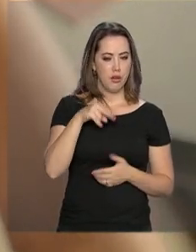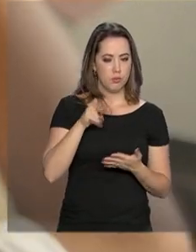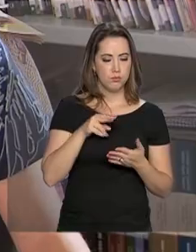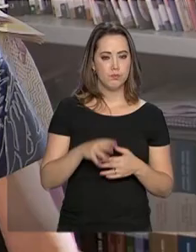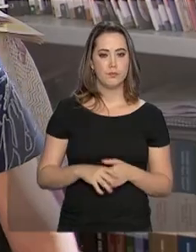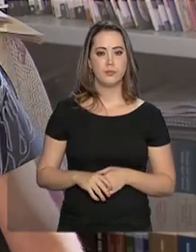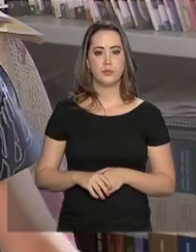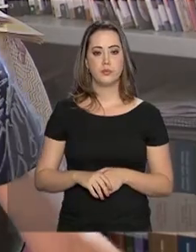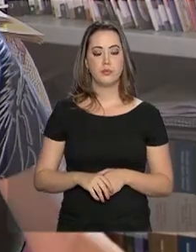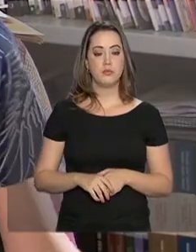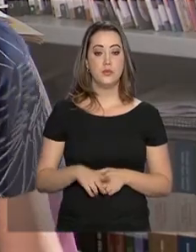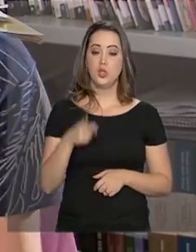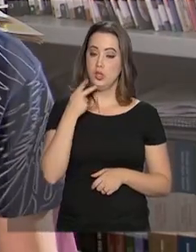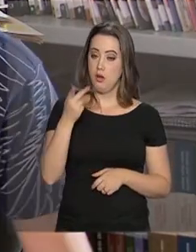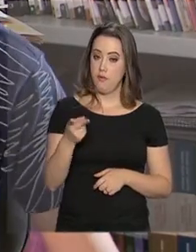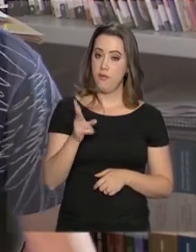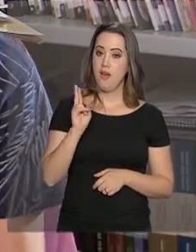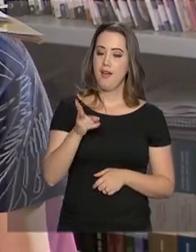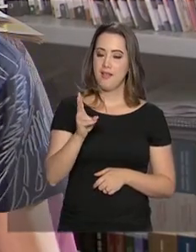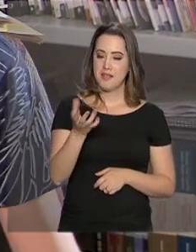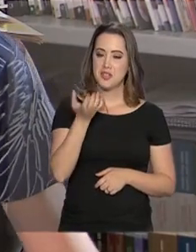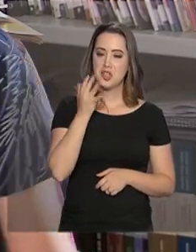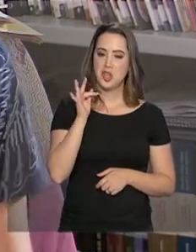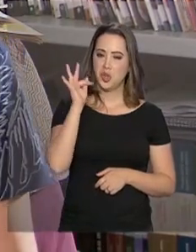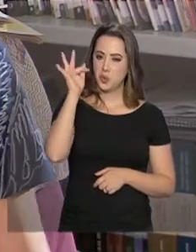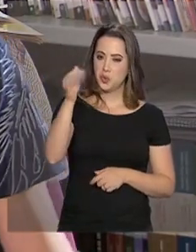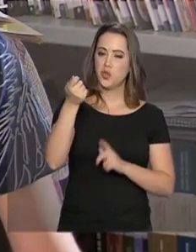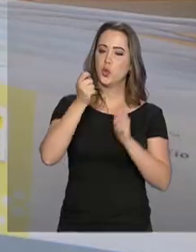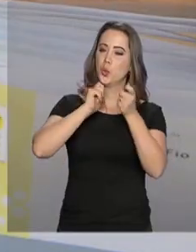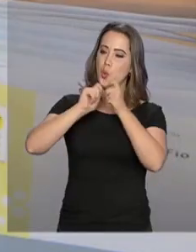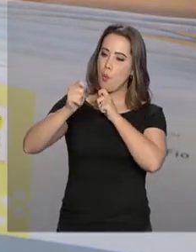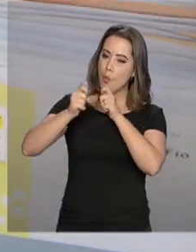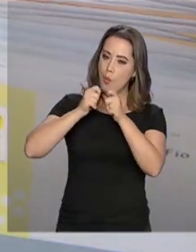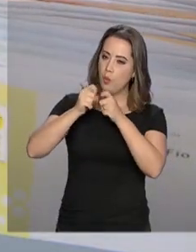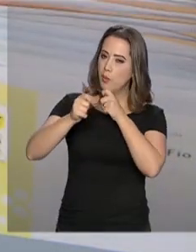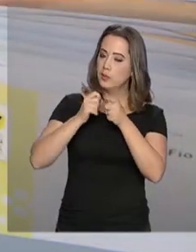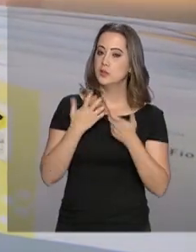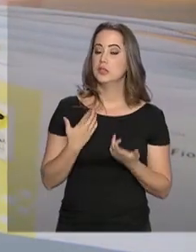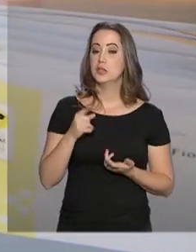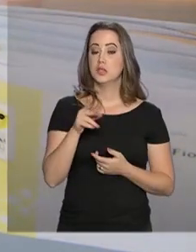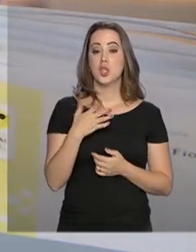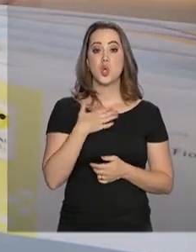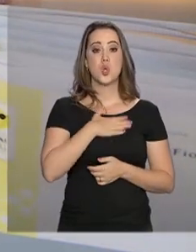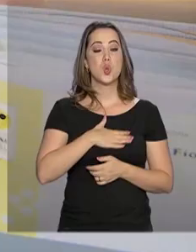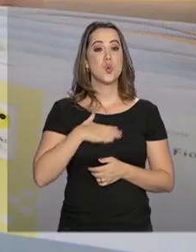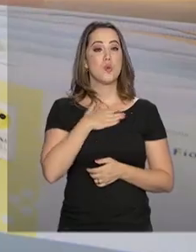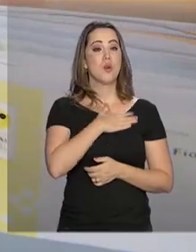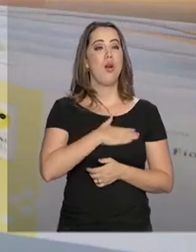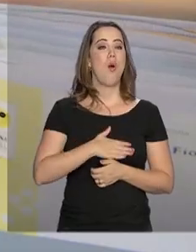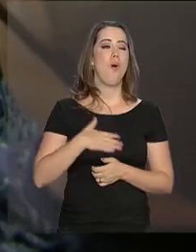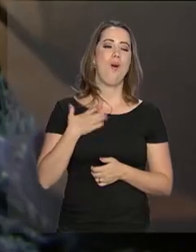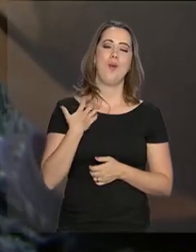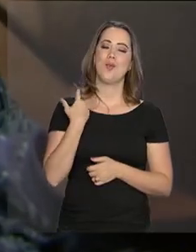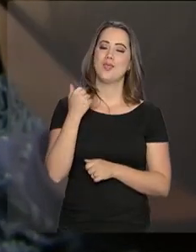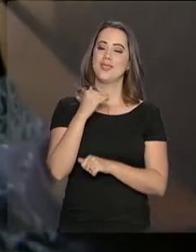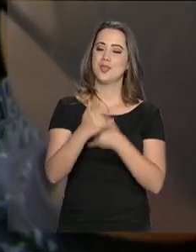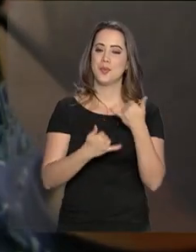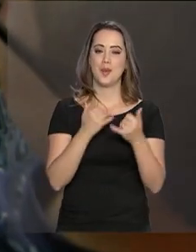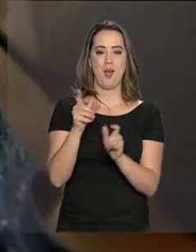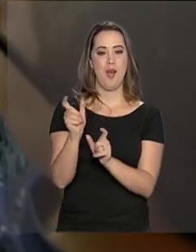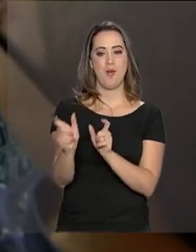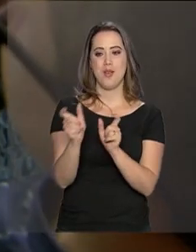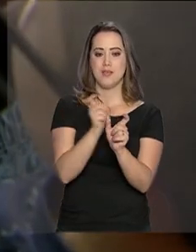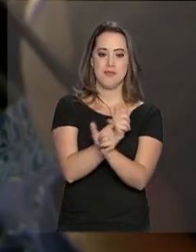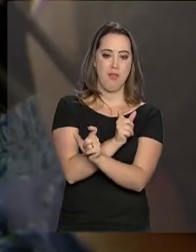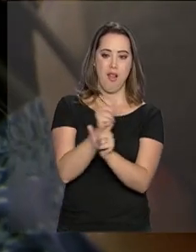simpatia. E garante que vai seguir a carreira de jornalista. Por gostar tanto de brincar com as palavras, escreve